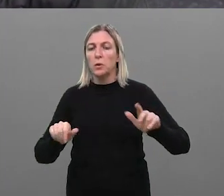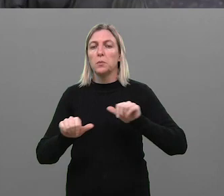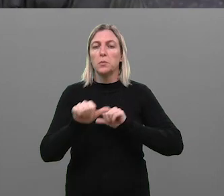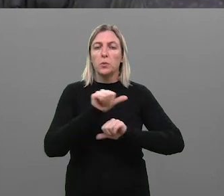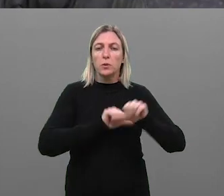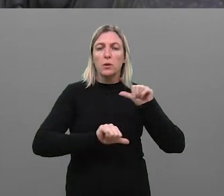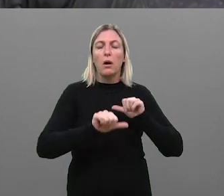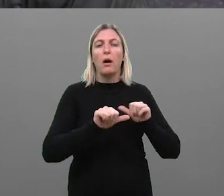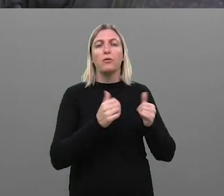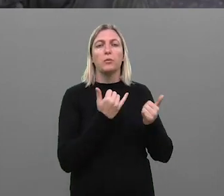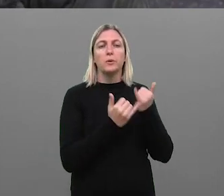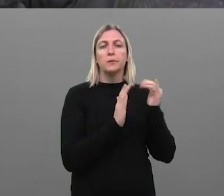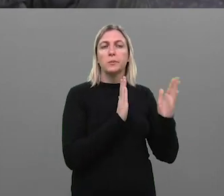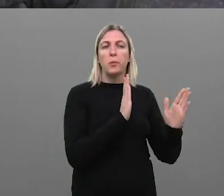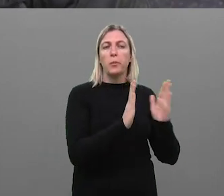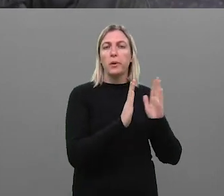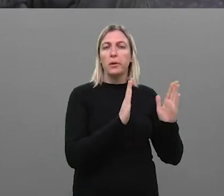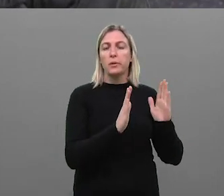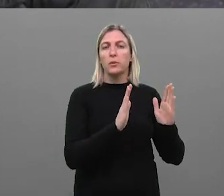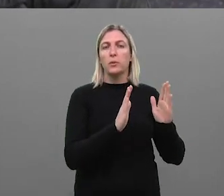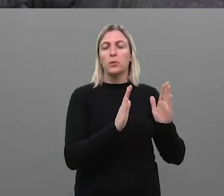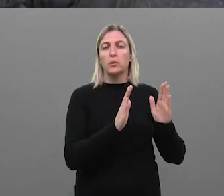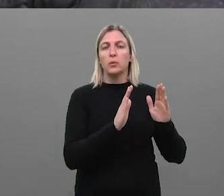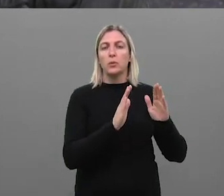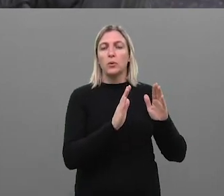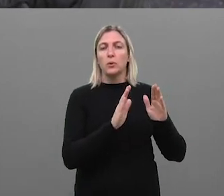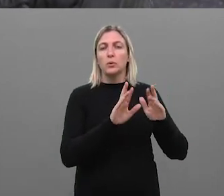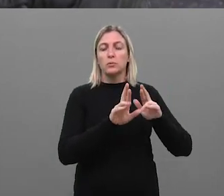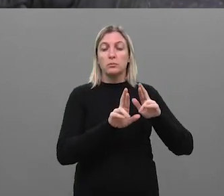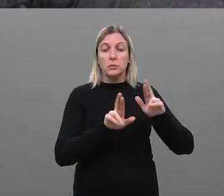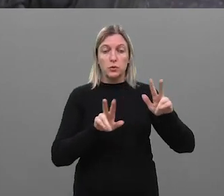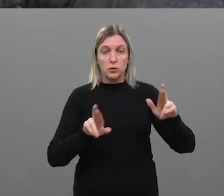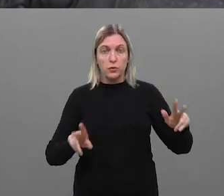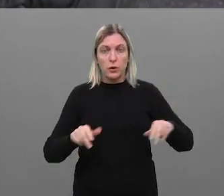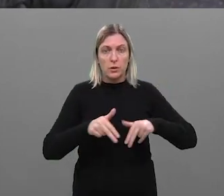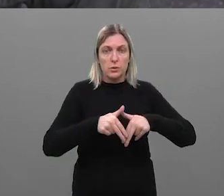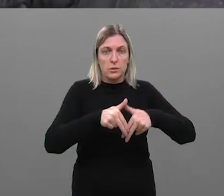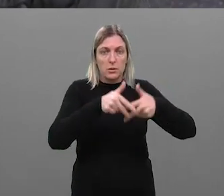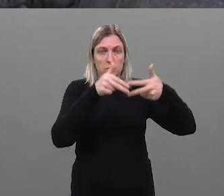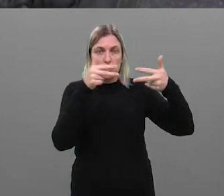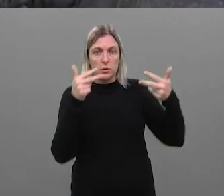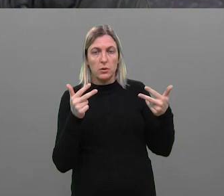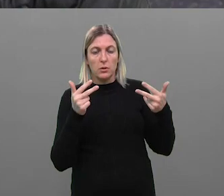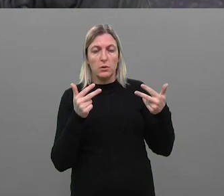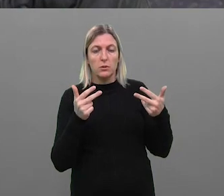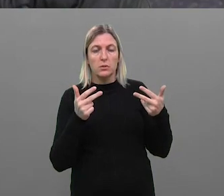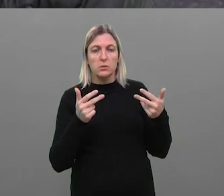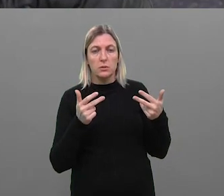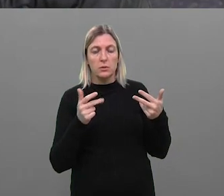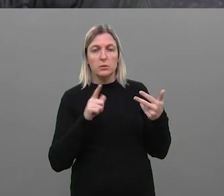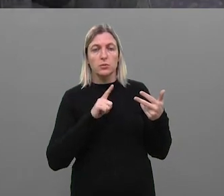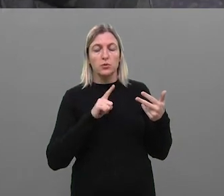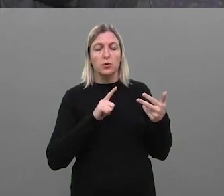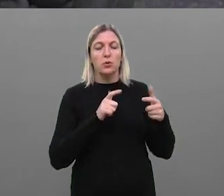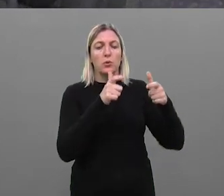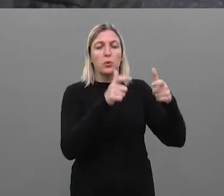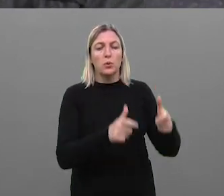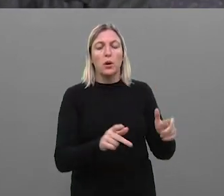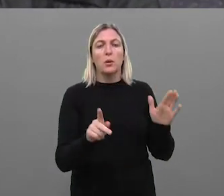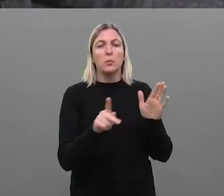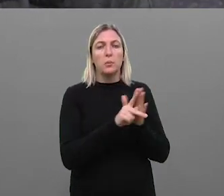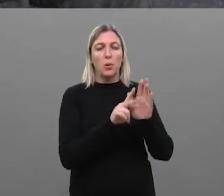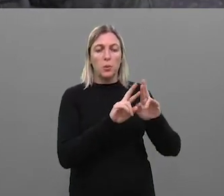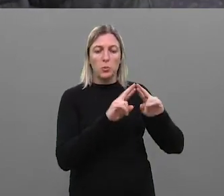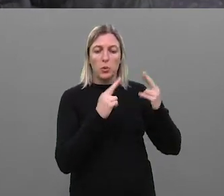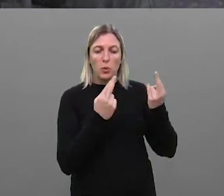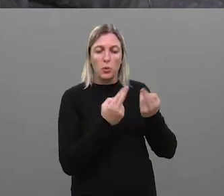afinidade étnica e ali a fazem música é é o seu reduto é o é o ponto de de de apoio mútuo